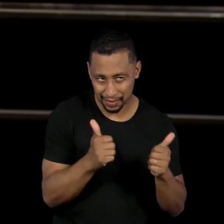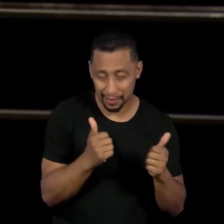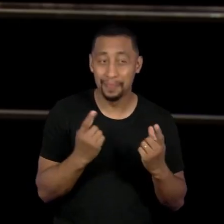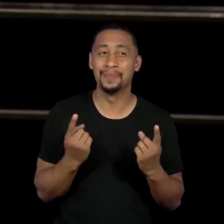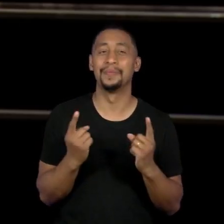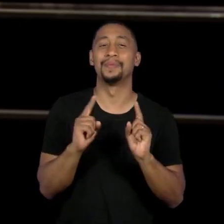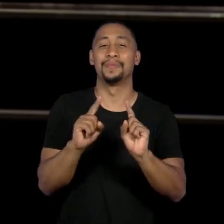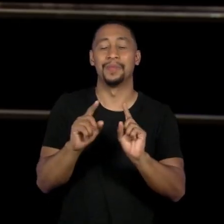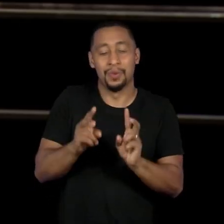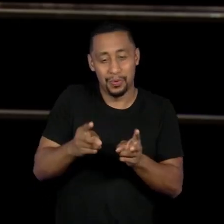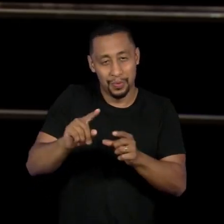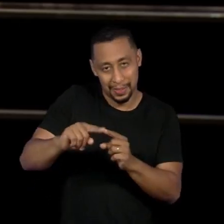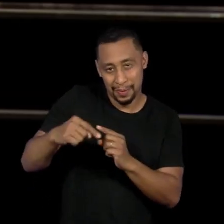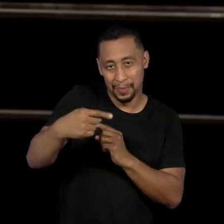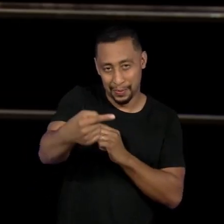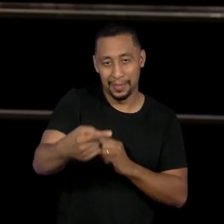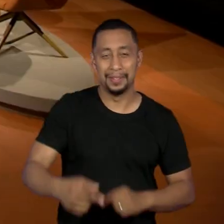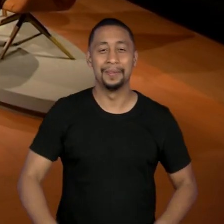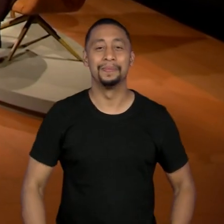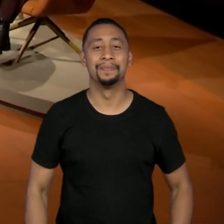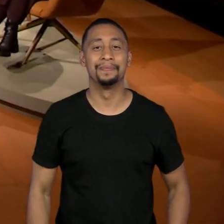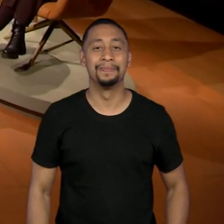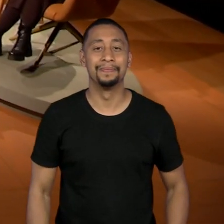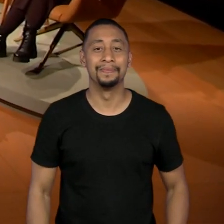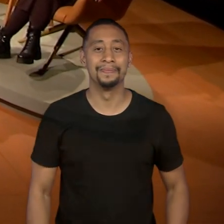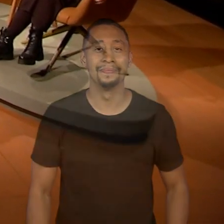com Eugênia Mello e Castro.